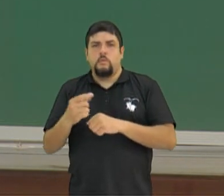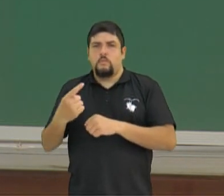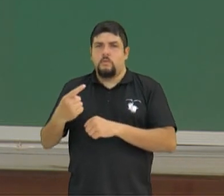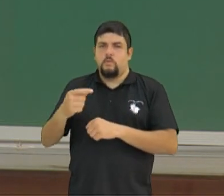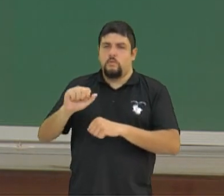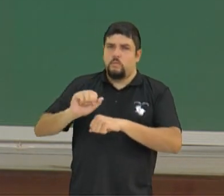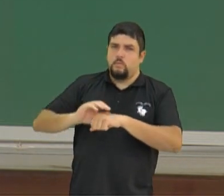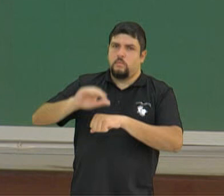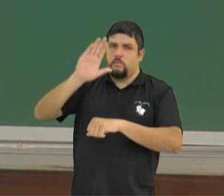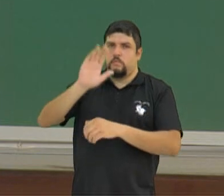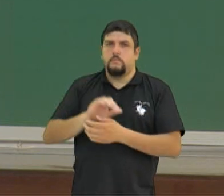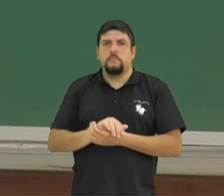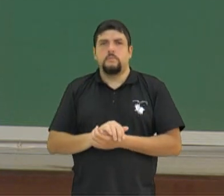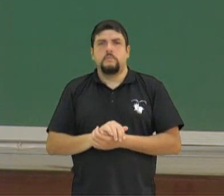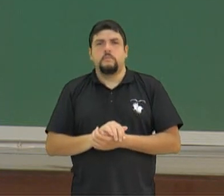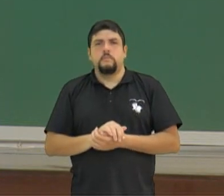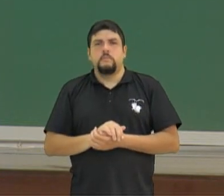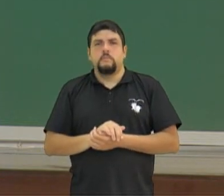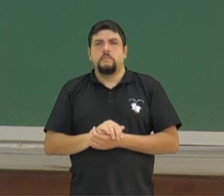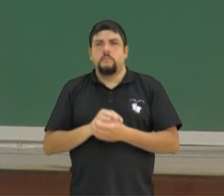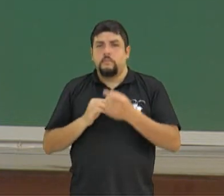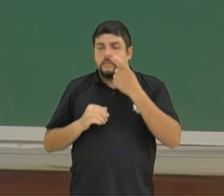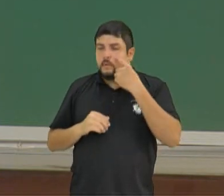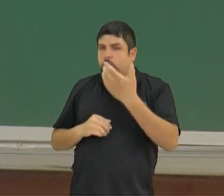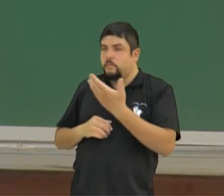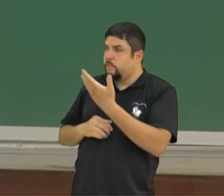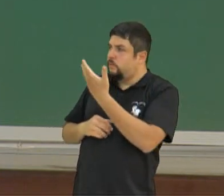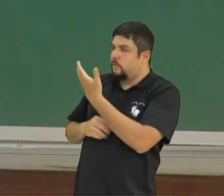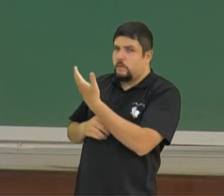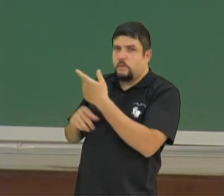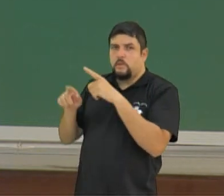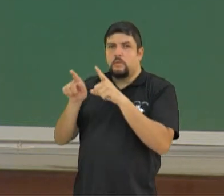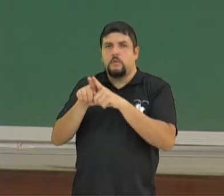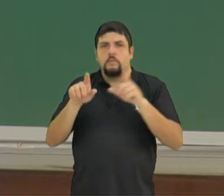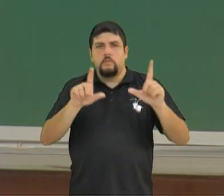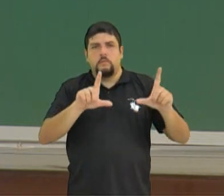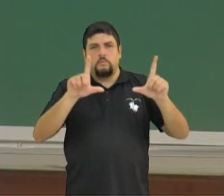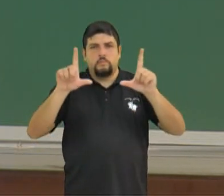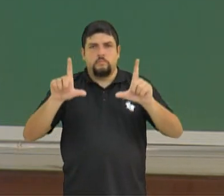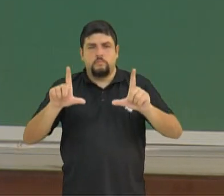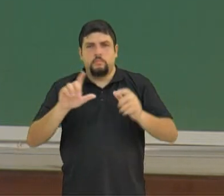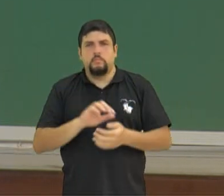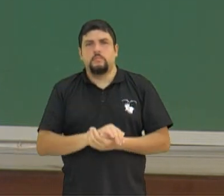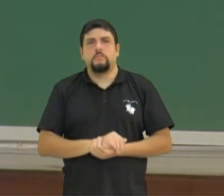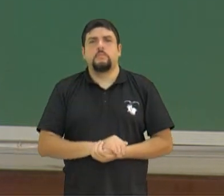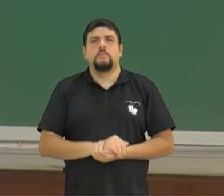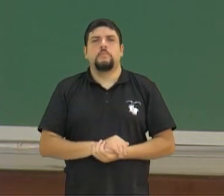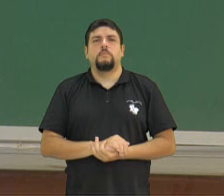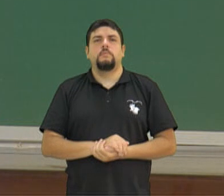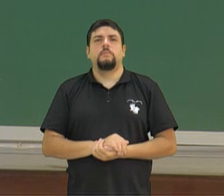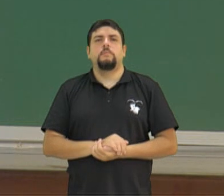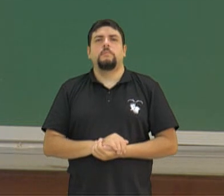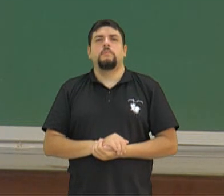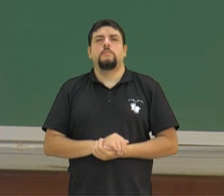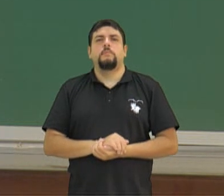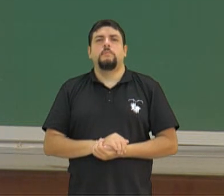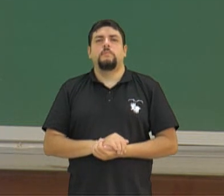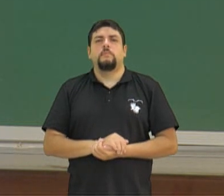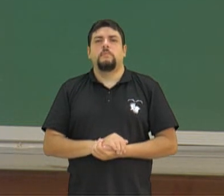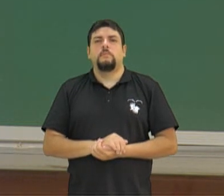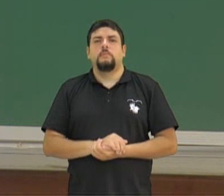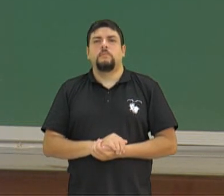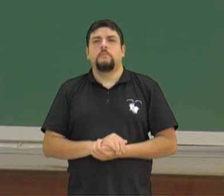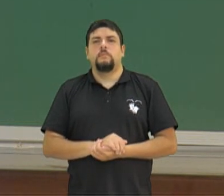A outra parte do nosso infográfico, que a gente desmembrou ele, está aqui, ó, el pódio de deportes, o pódio